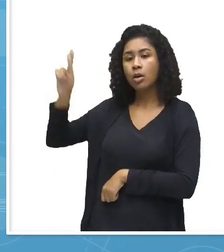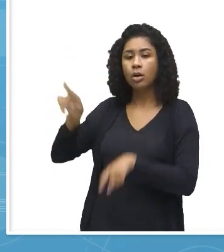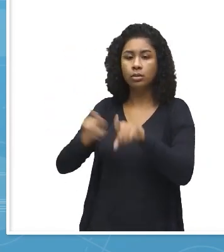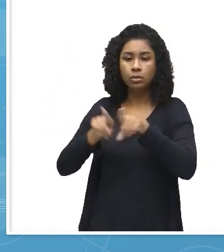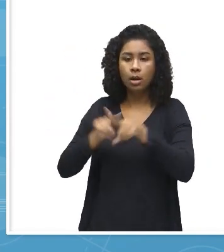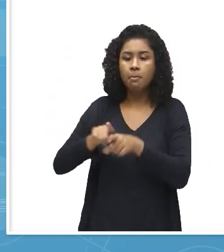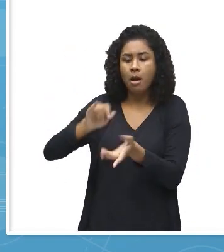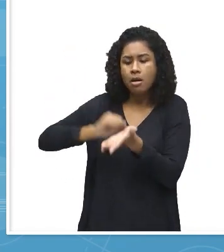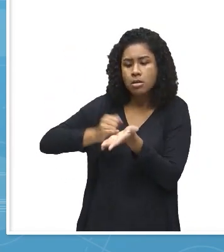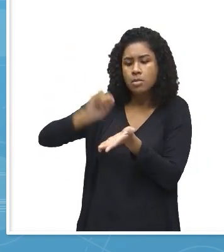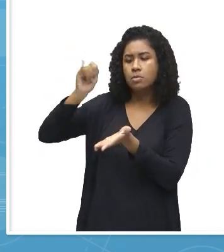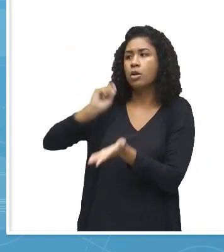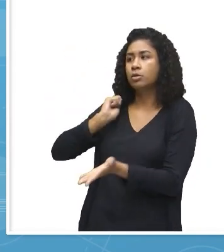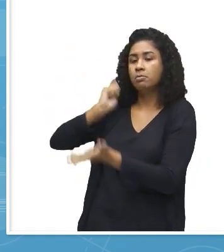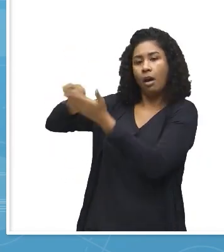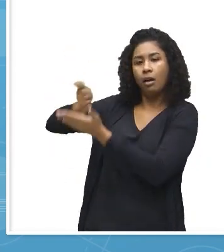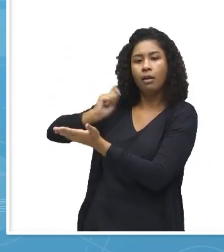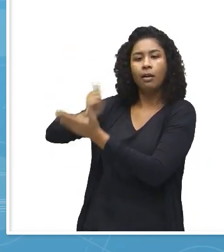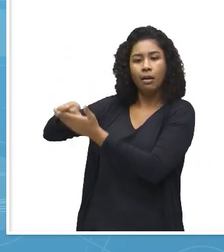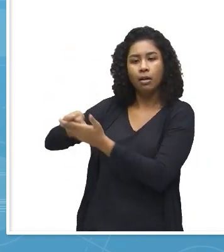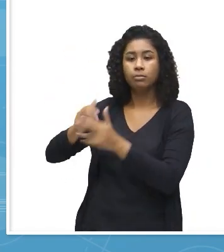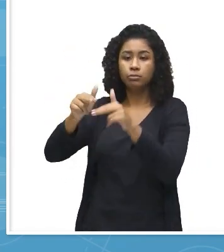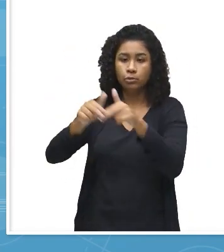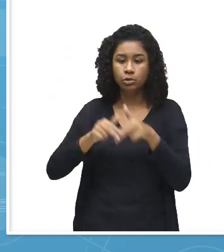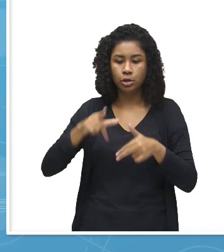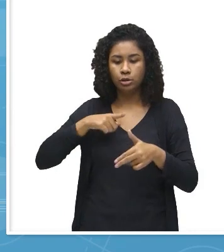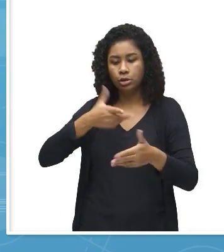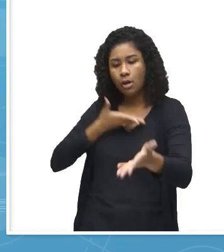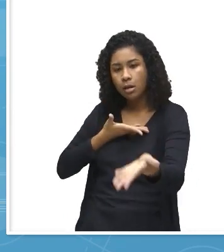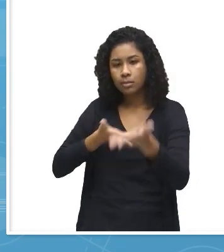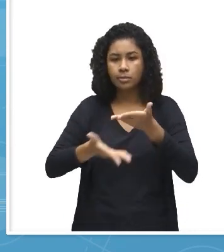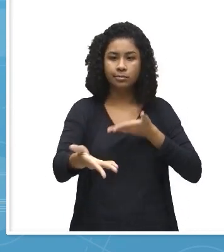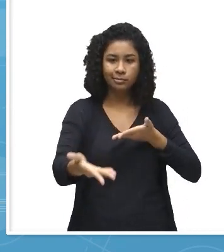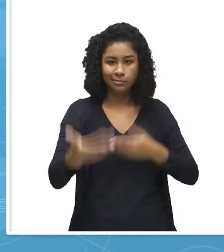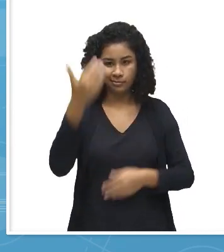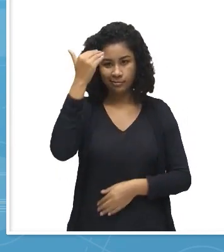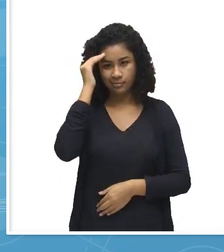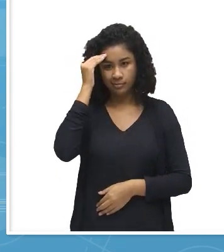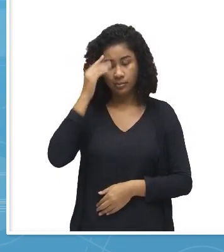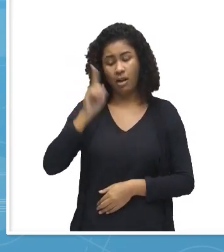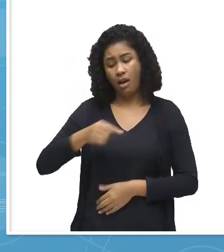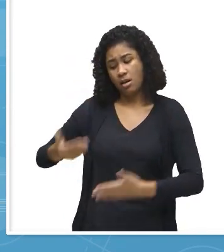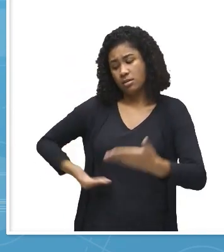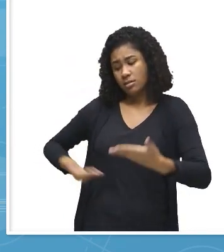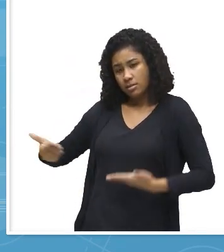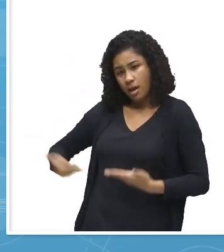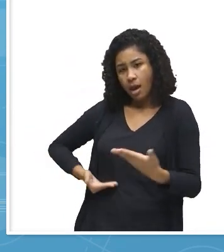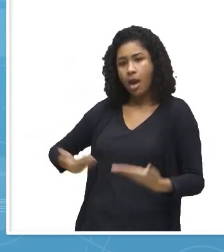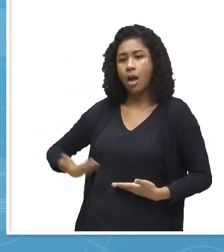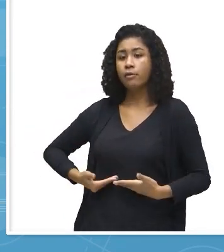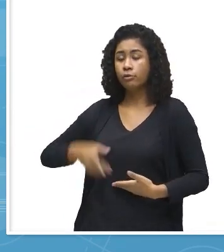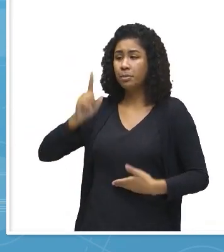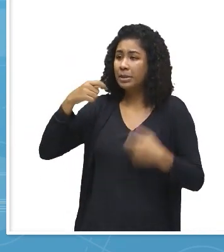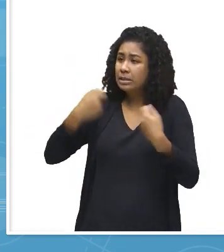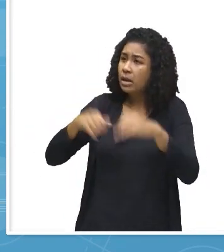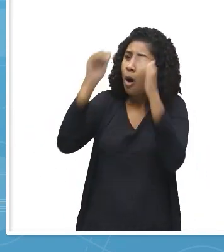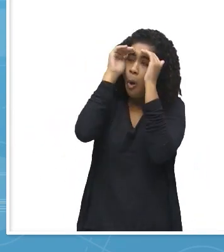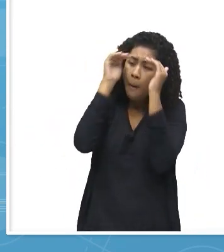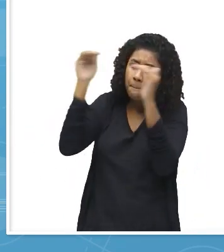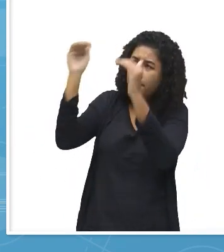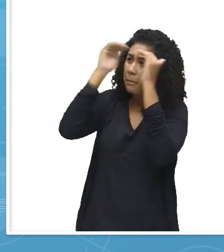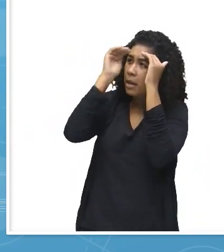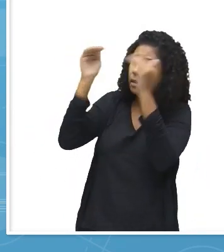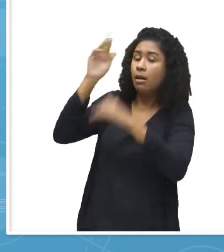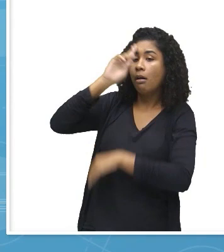esse serviço era baseado aí na servidão. Então ele era servo, ele devia obediência ali